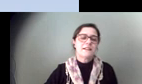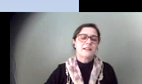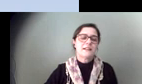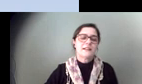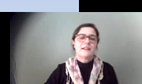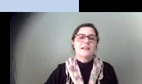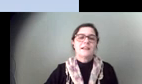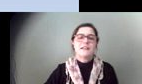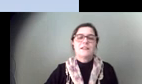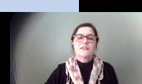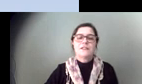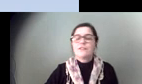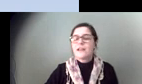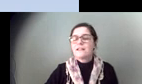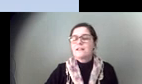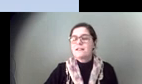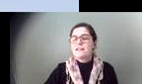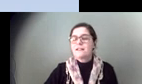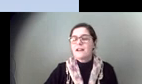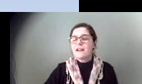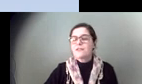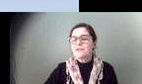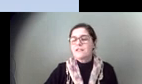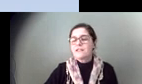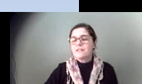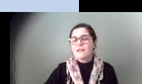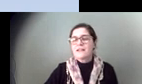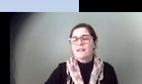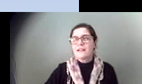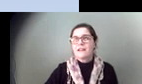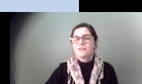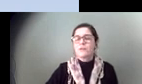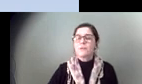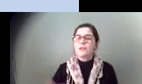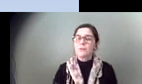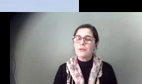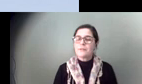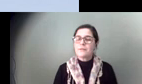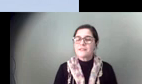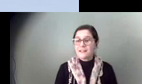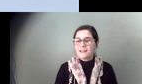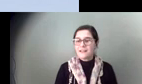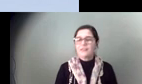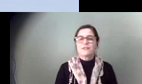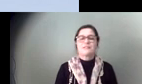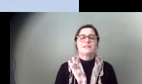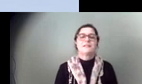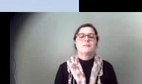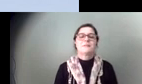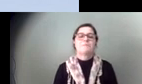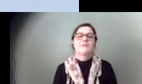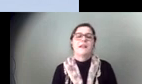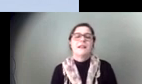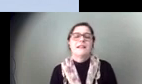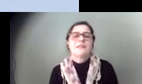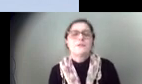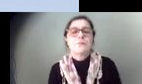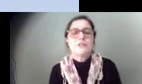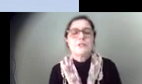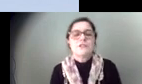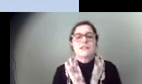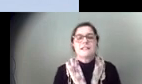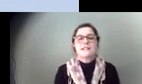barriga que vai trazer dados, né? A gente espera que traga dados para contribuir, para facilitar a nossa vida, né?